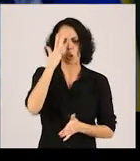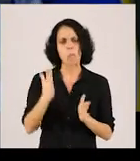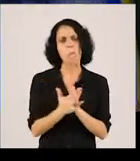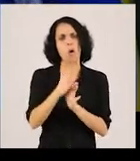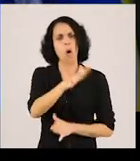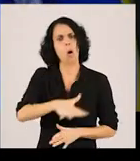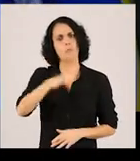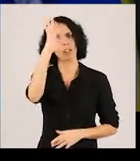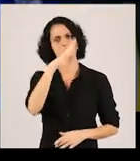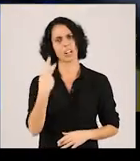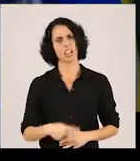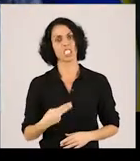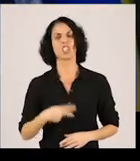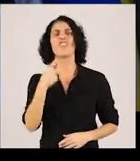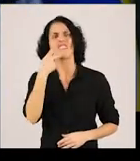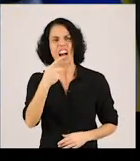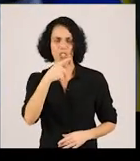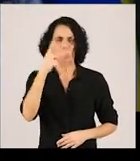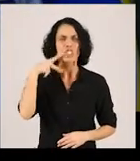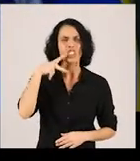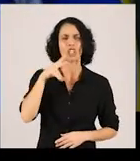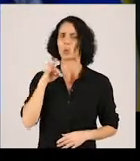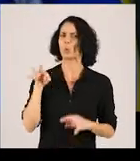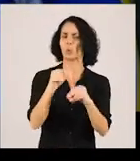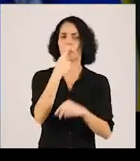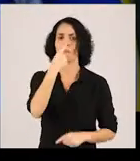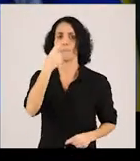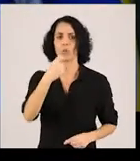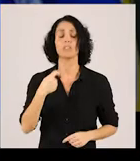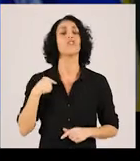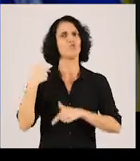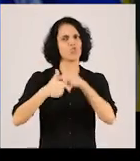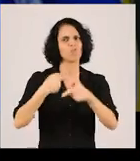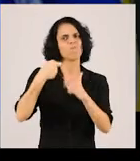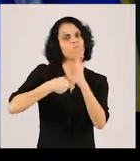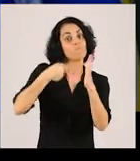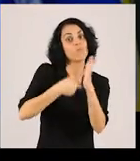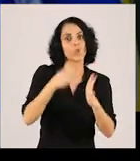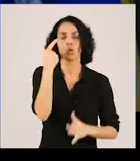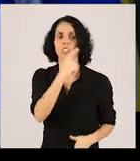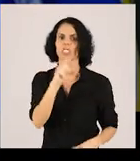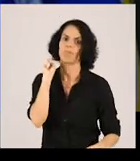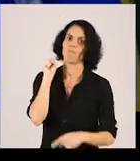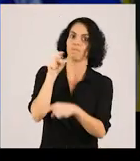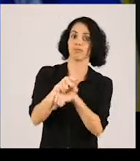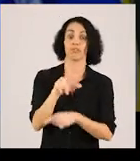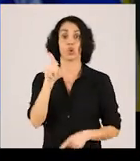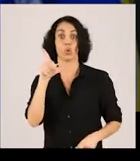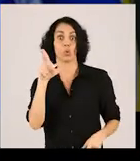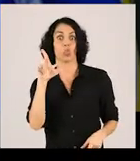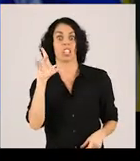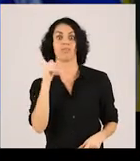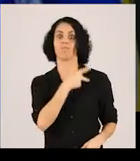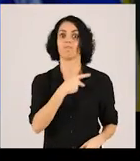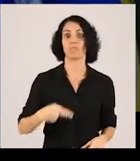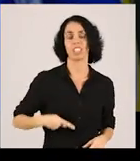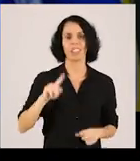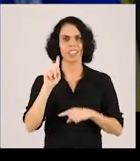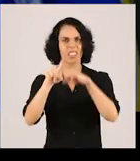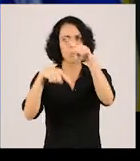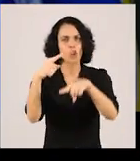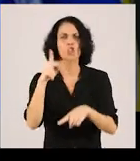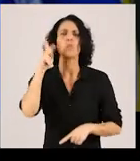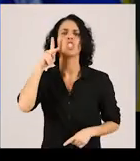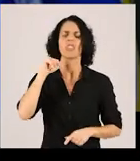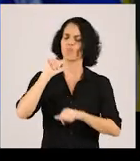país. É por isso que eu digo que esse sistema aqui está podre. Eu vou lutar muito para eleger o presidente. Mas depois tem